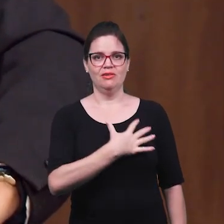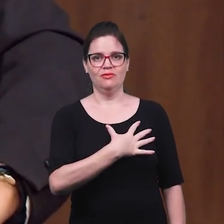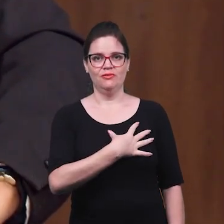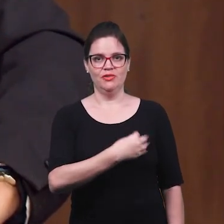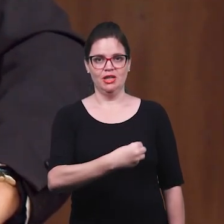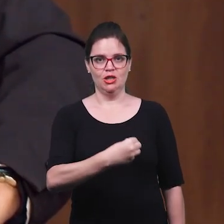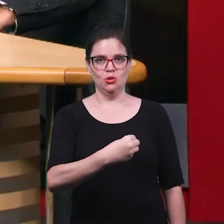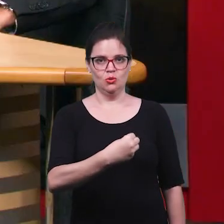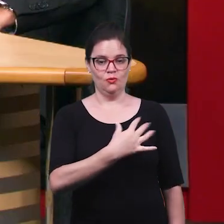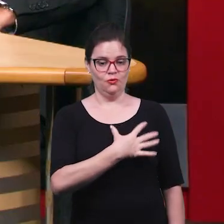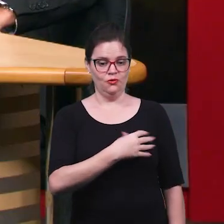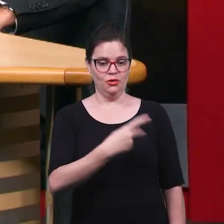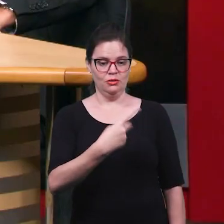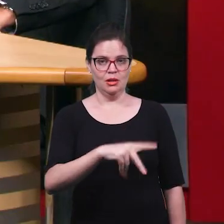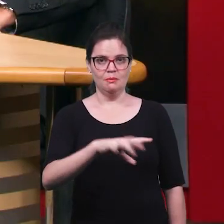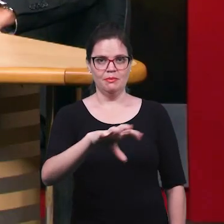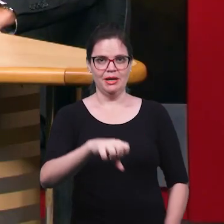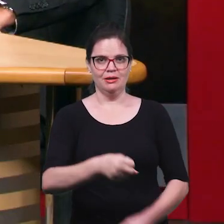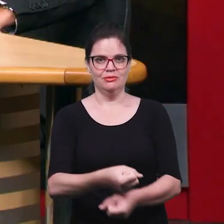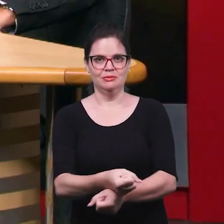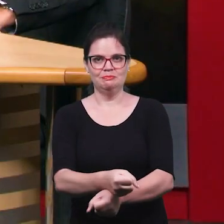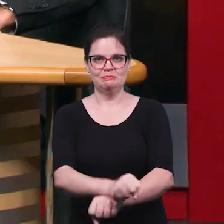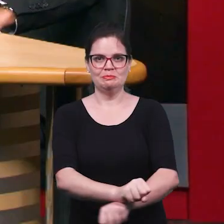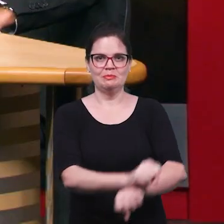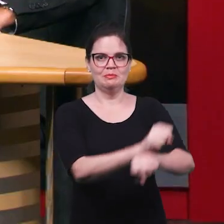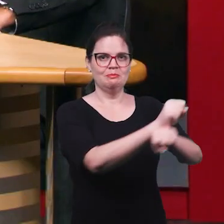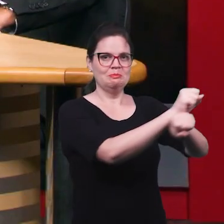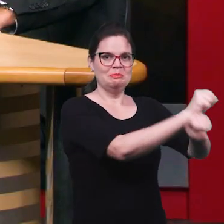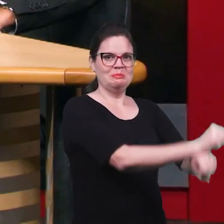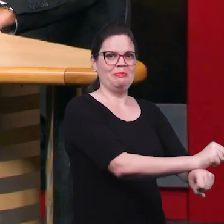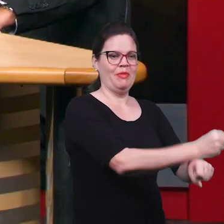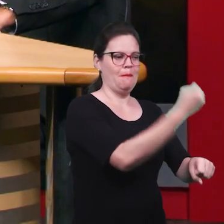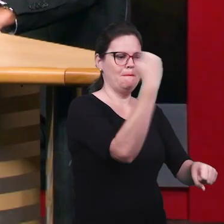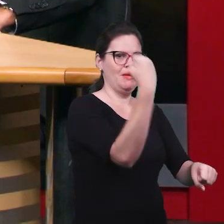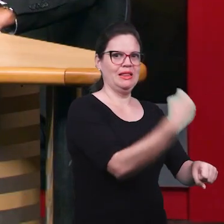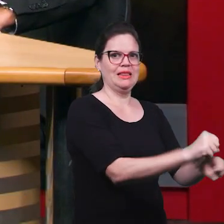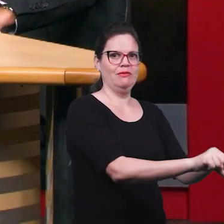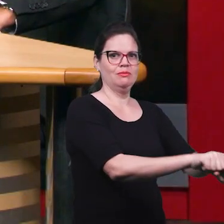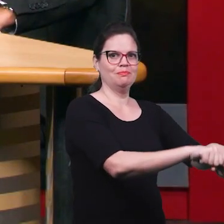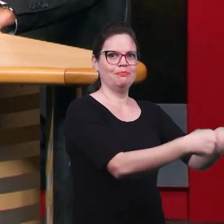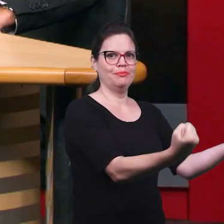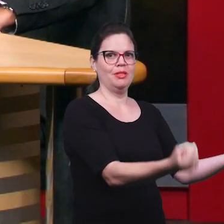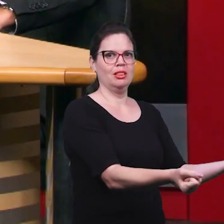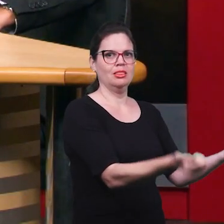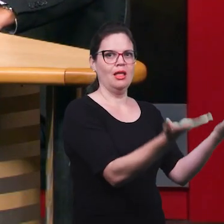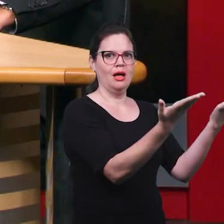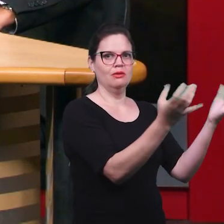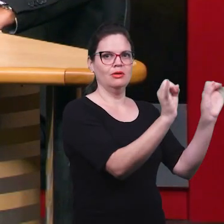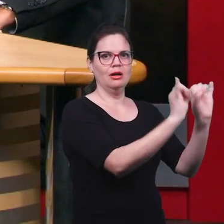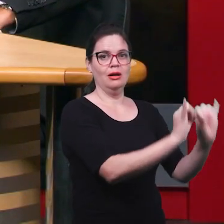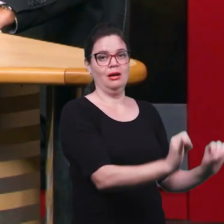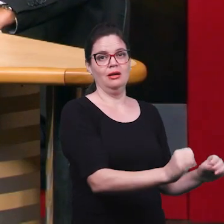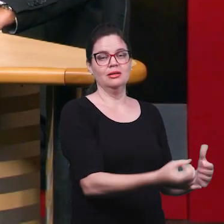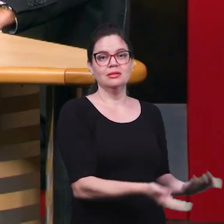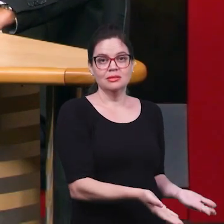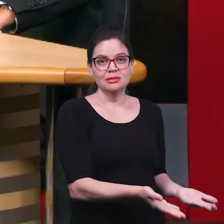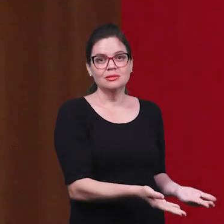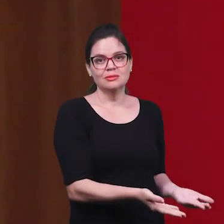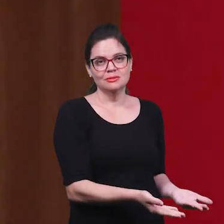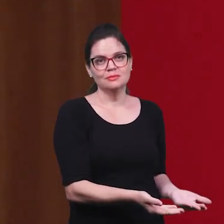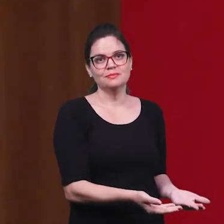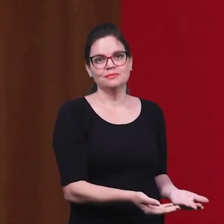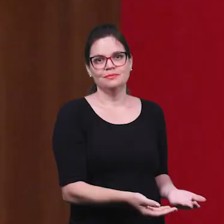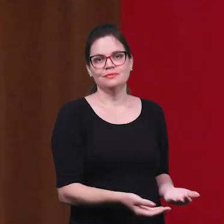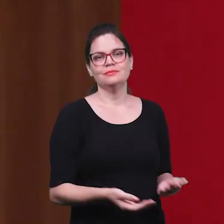Moloque? Exatamente, pastor Marcelo, era Moloque, né? Realmente aqui naquele momento, irmãos, estava se propondo